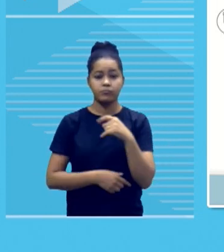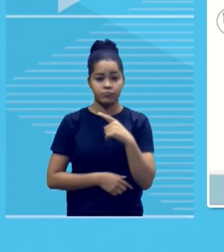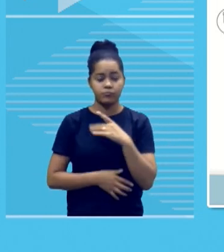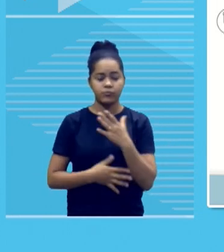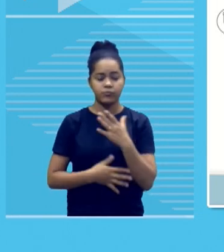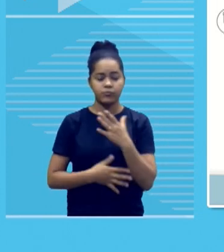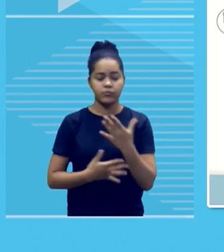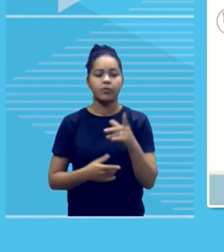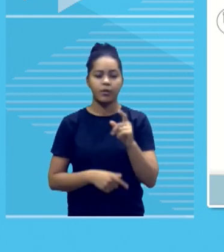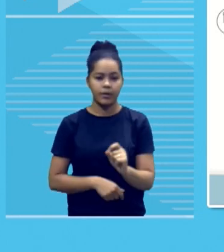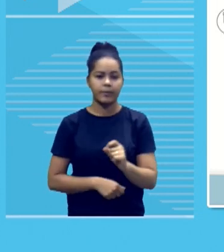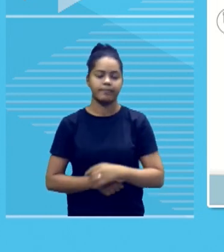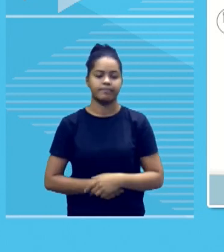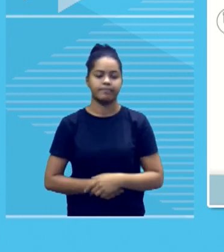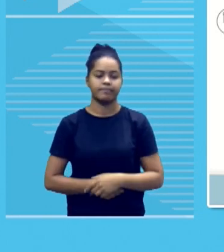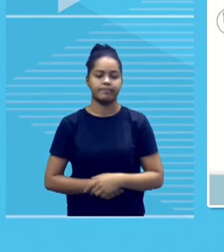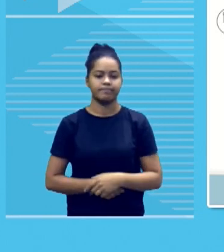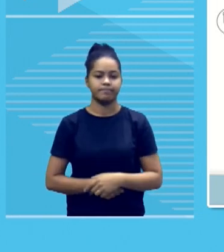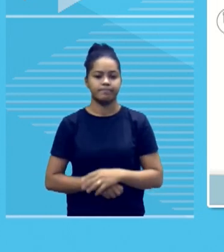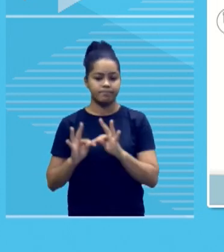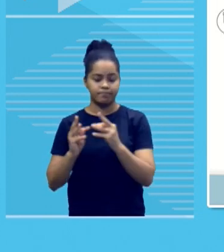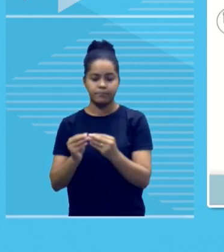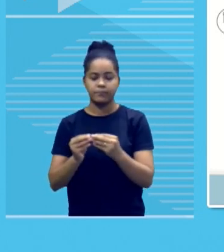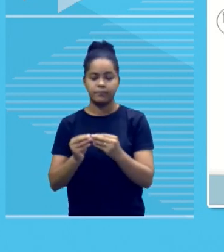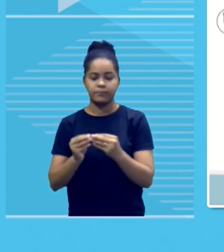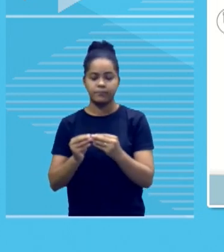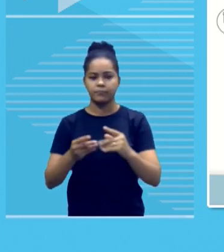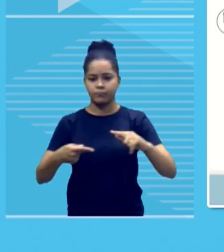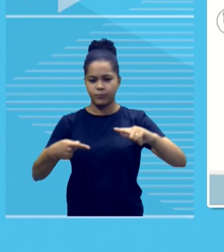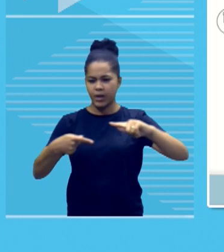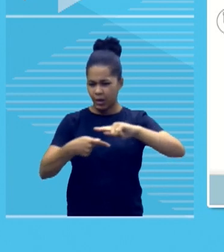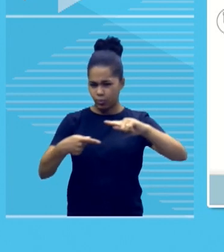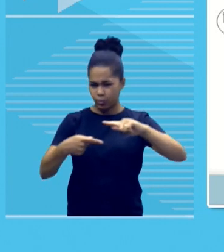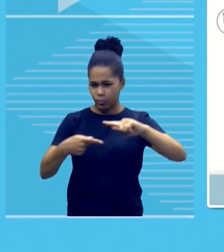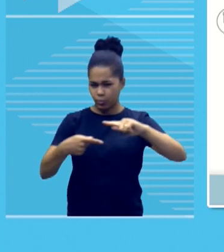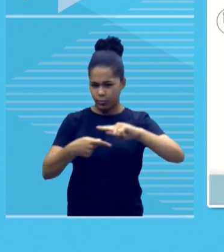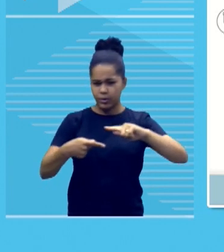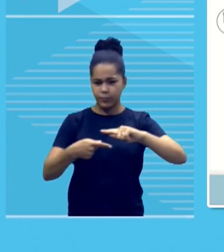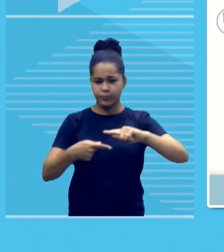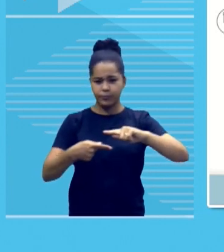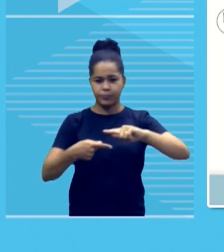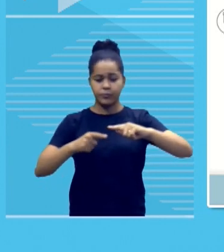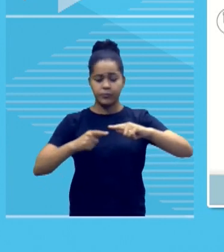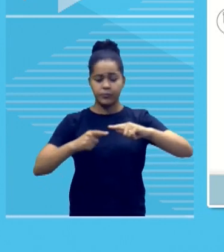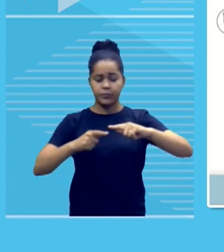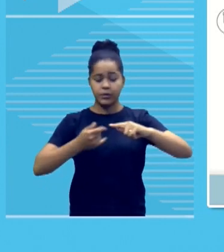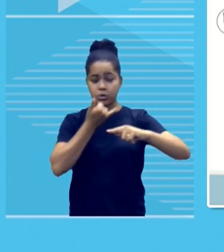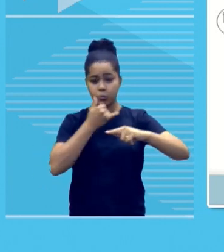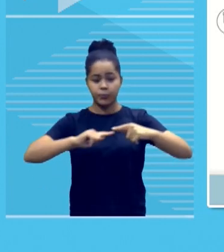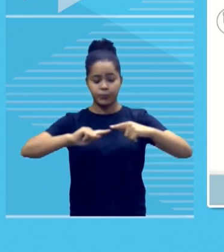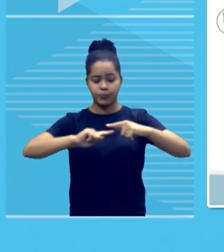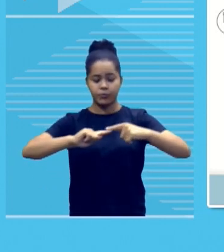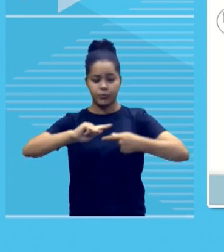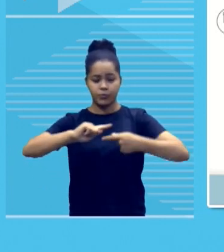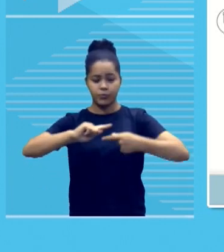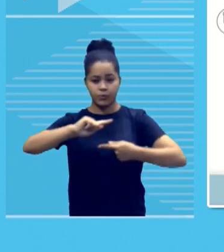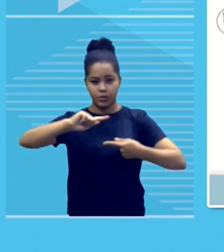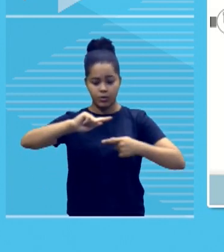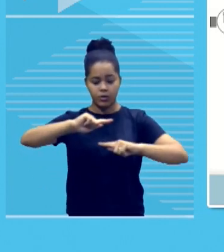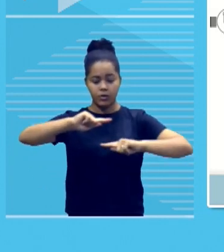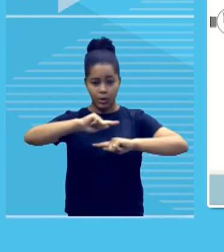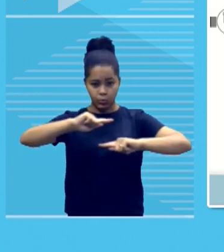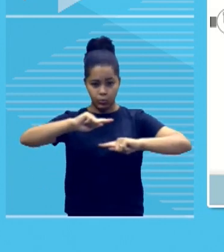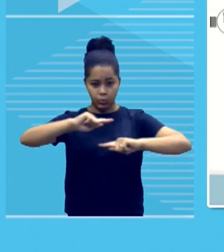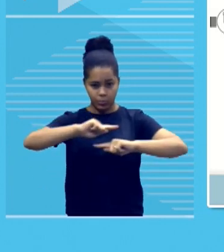é um caso de automéria outro caso outro exemplo agora envolvendo cetona que